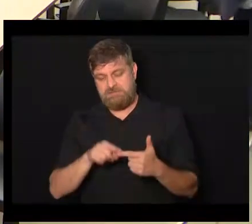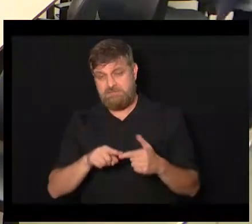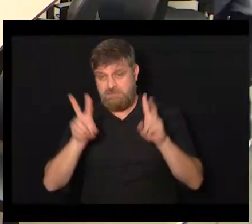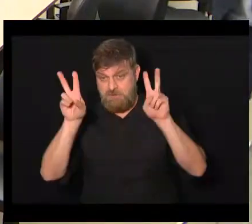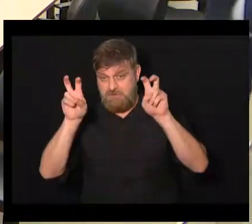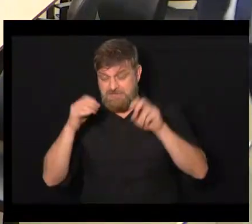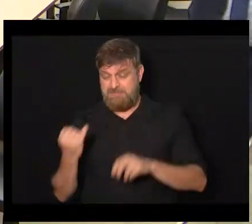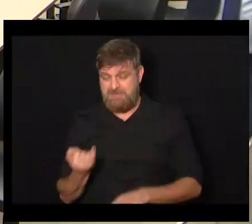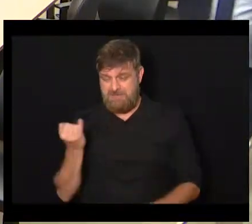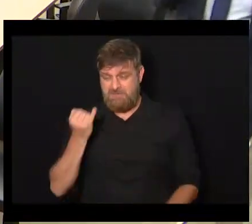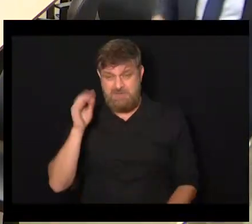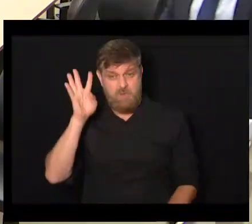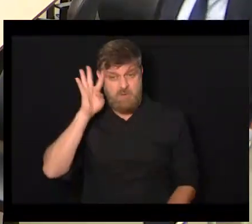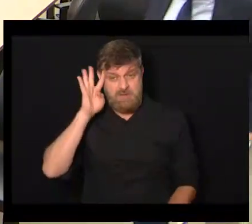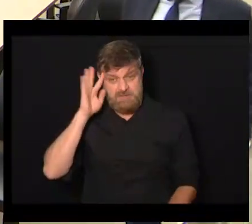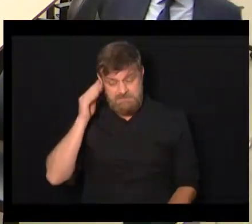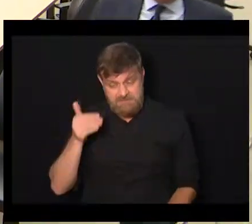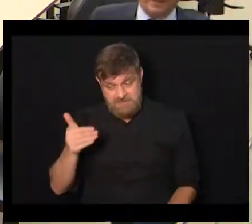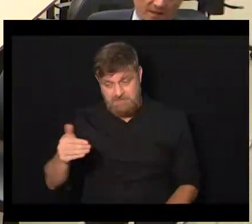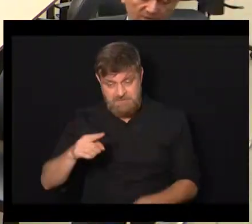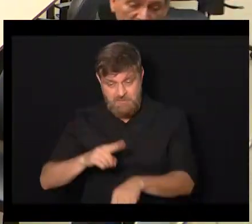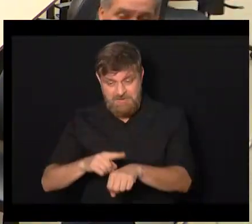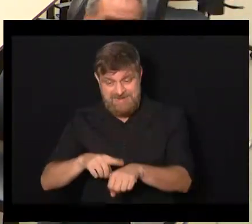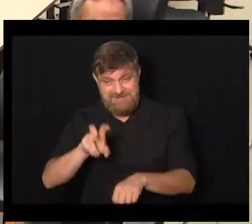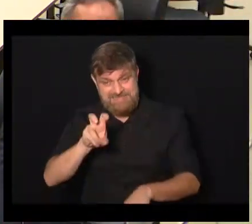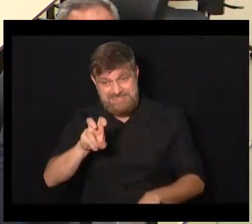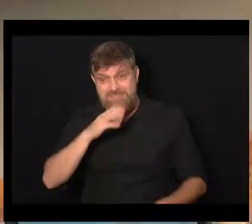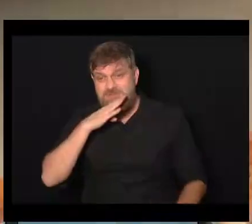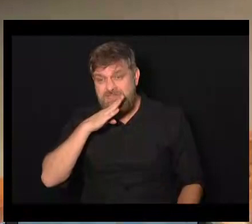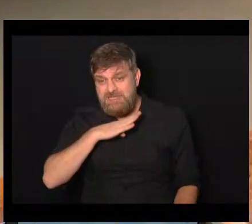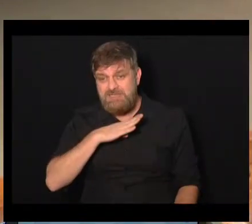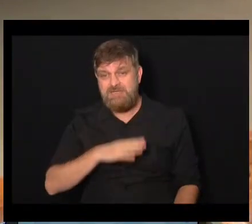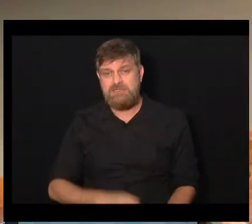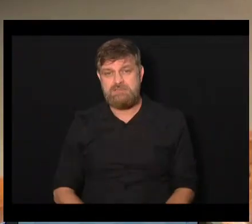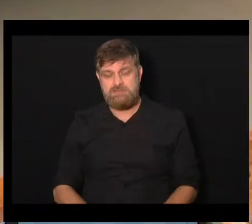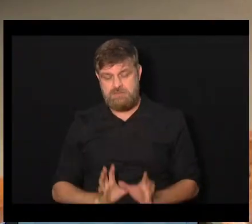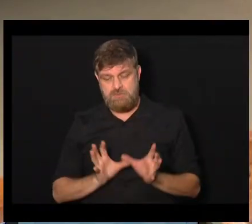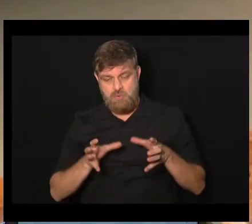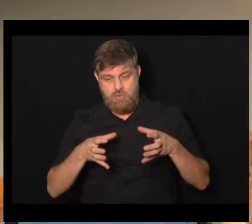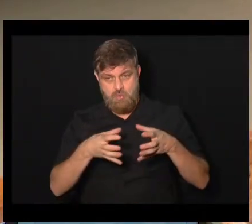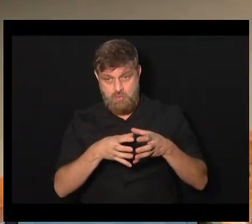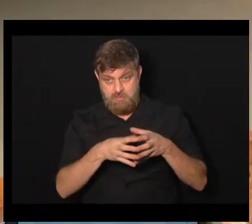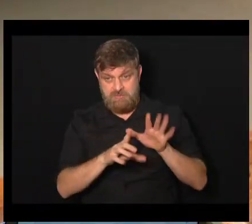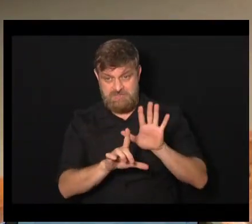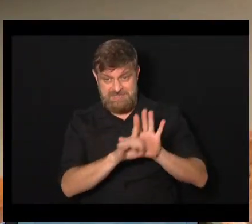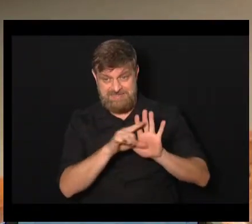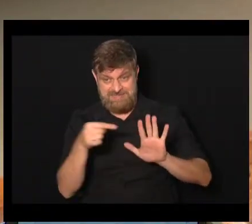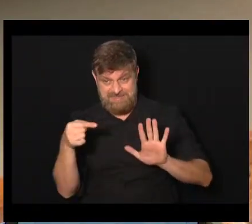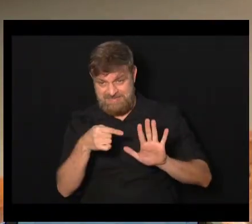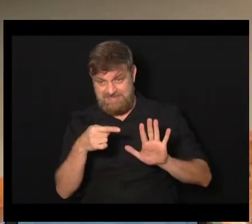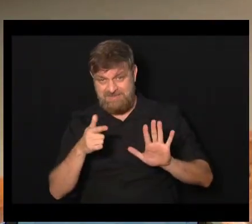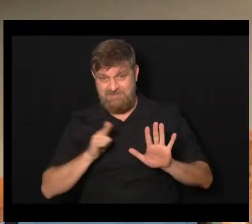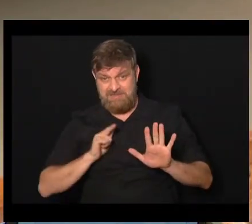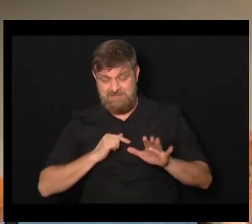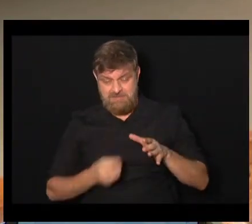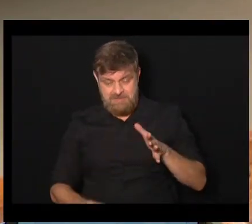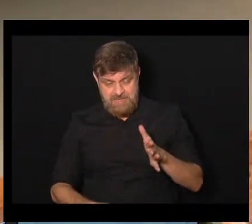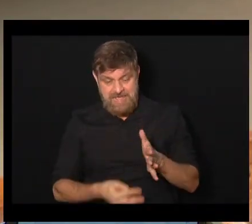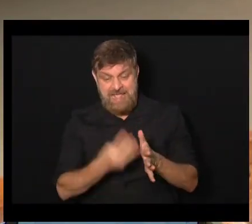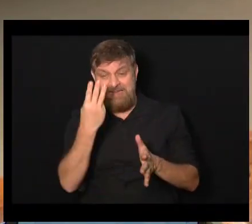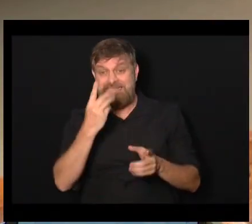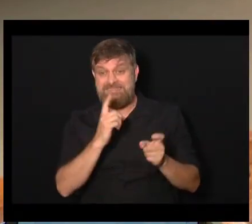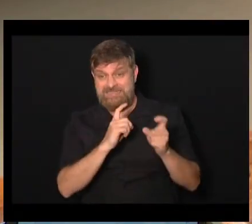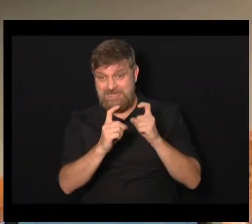na próxima quarta-feira, às 17 horas, a Comissão de Constituição e Legalidade ela vai realizar a terceira